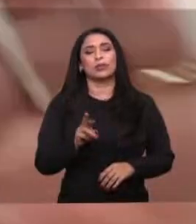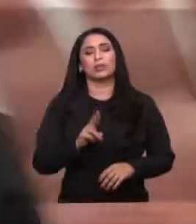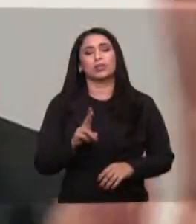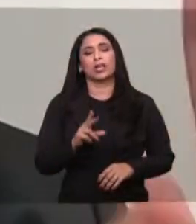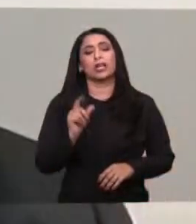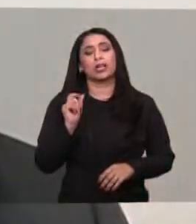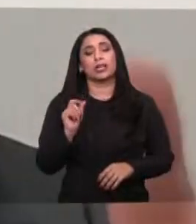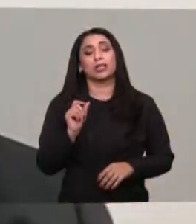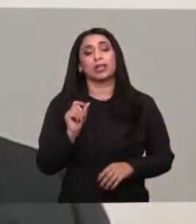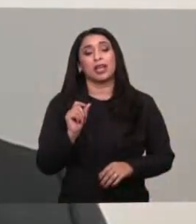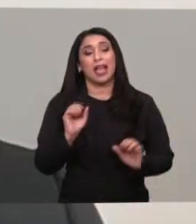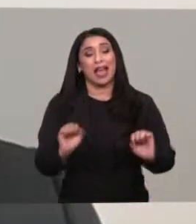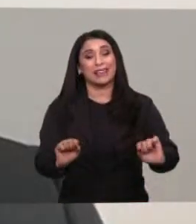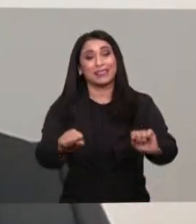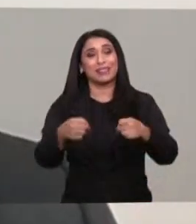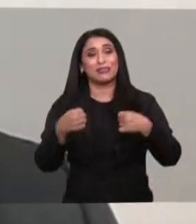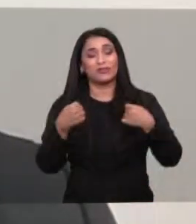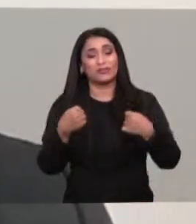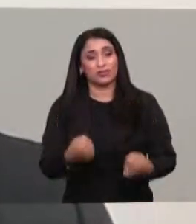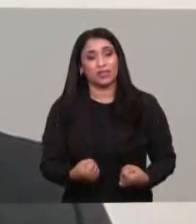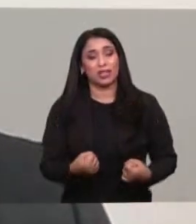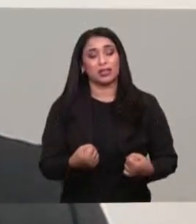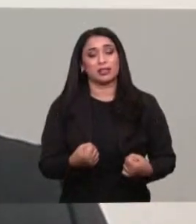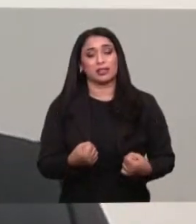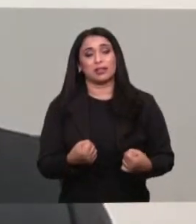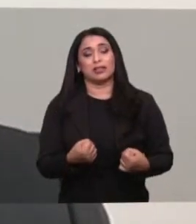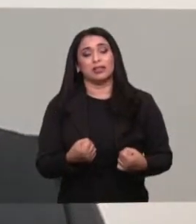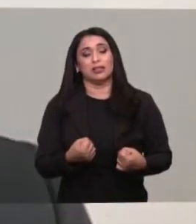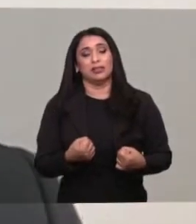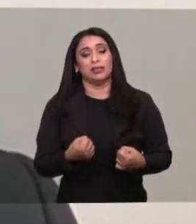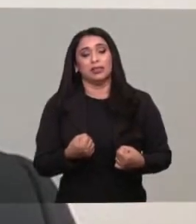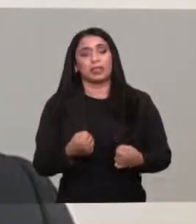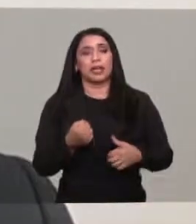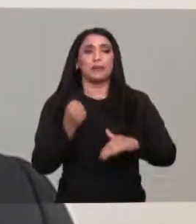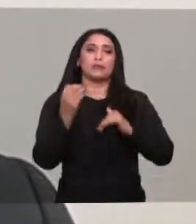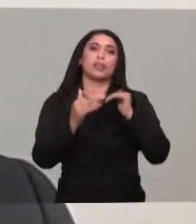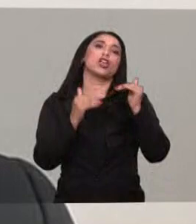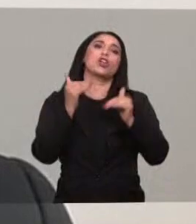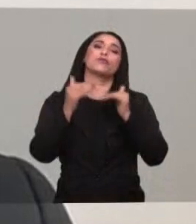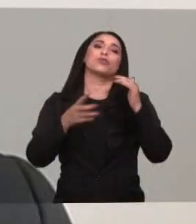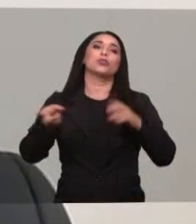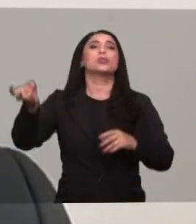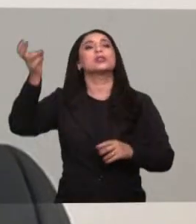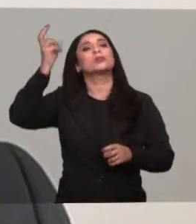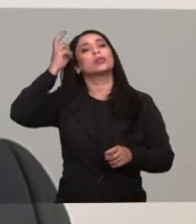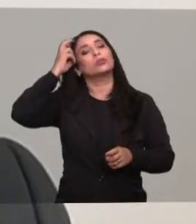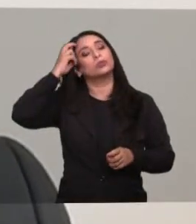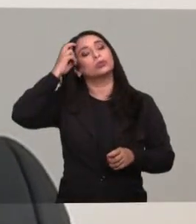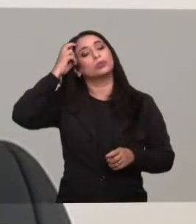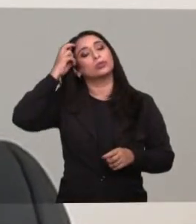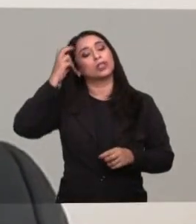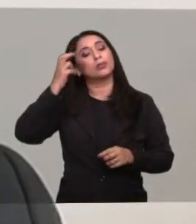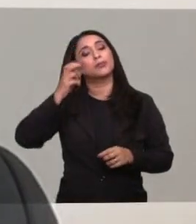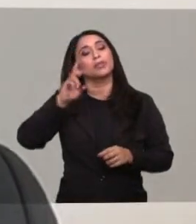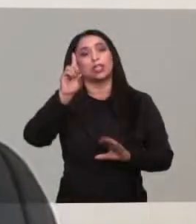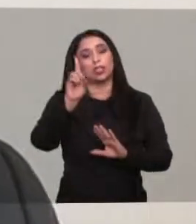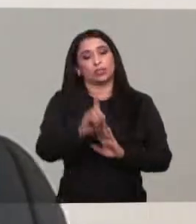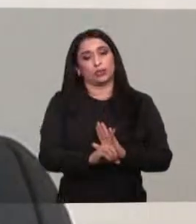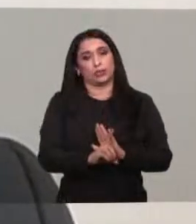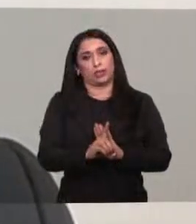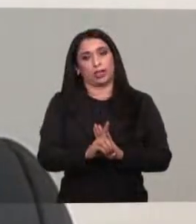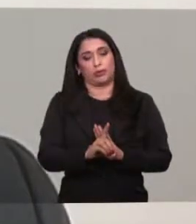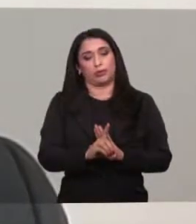inalcançável a sua defesa no atual estágio de evolução da nossa cultura e do